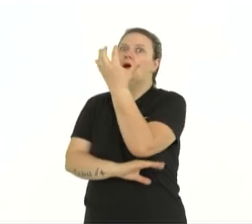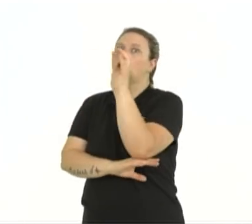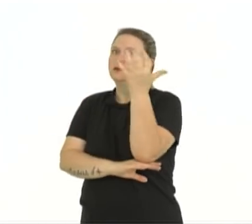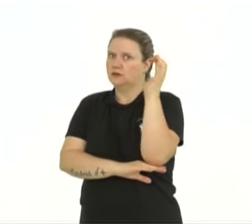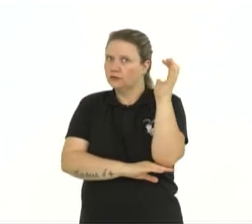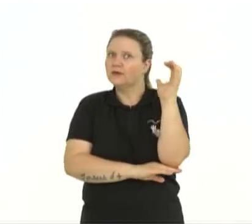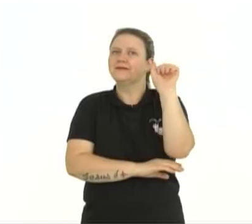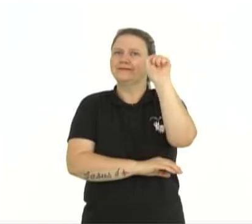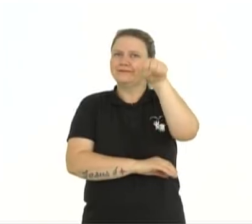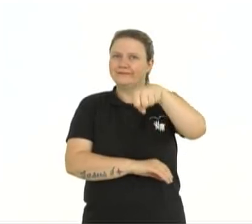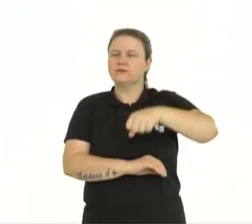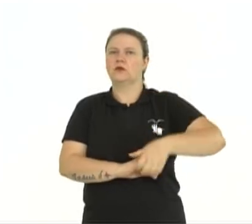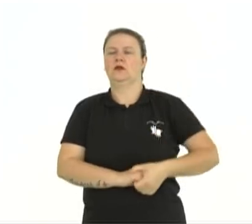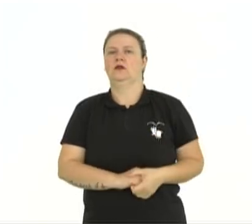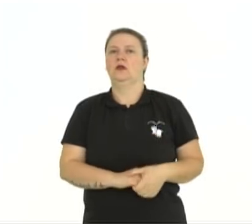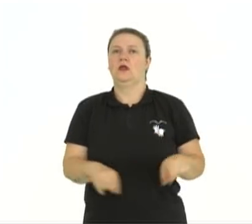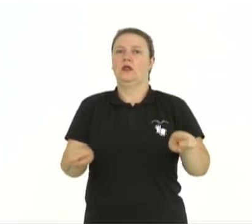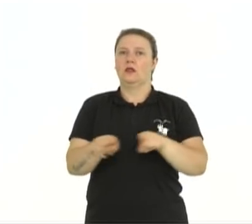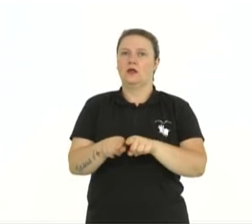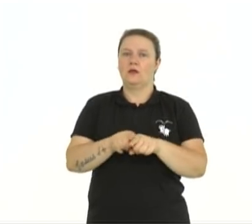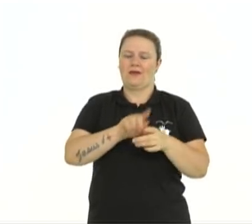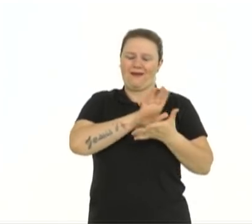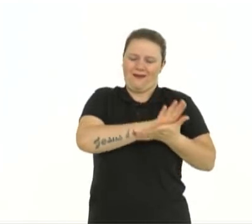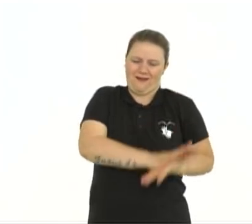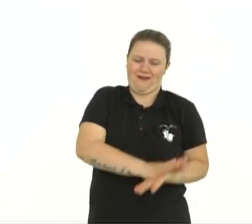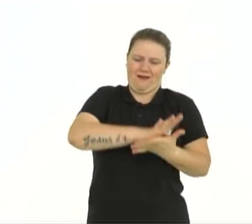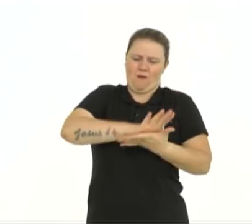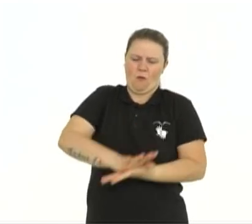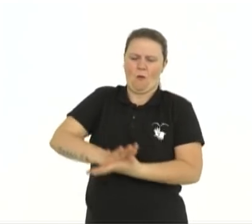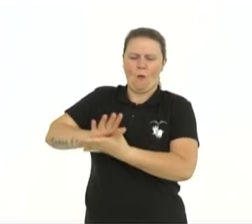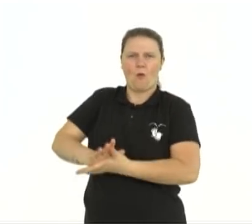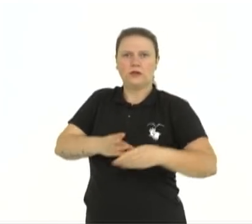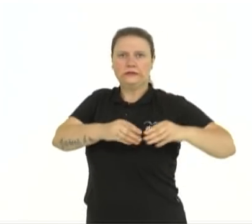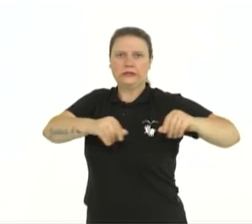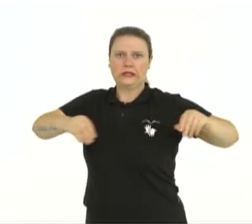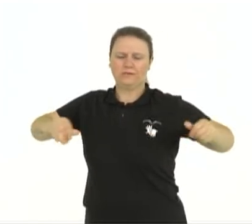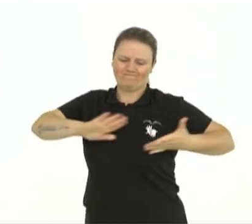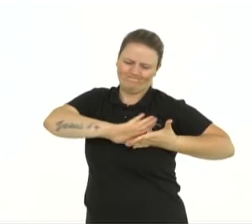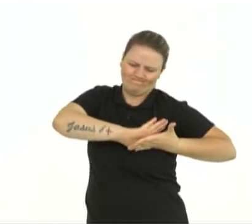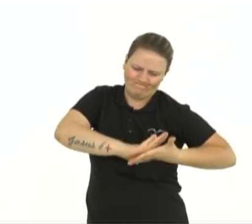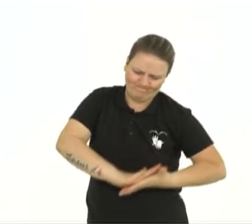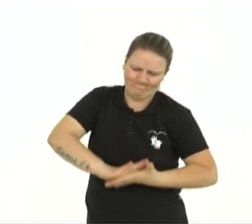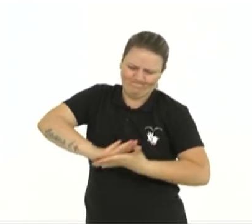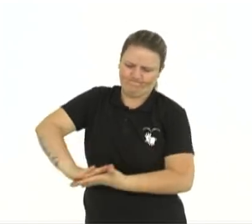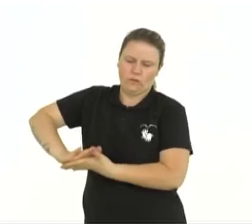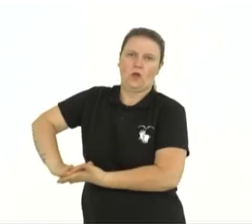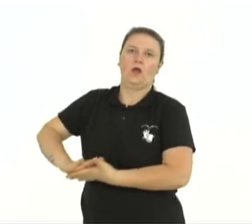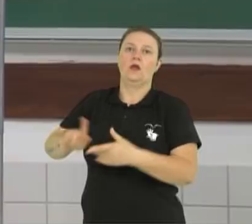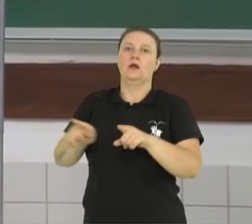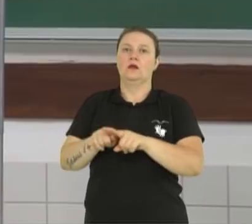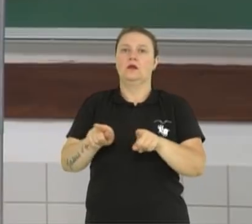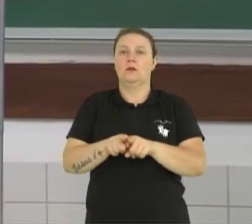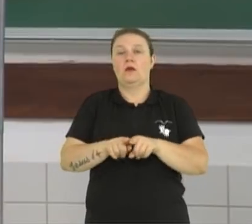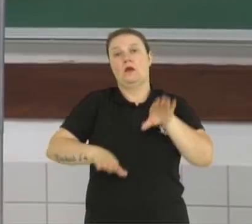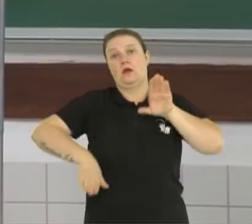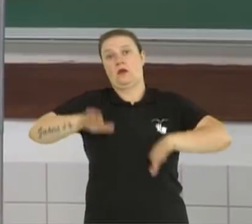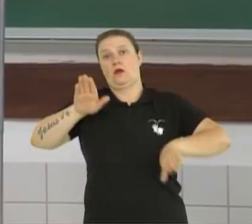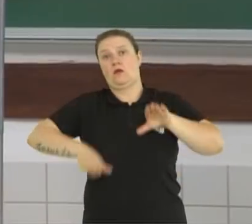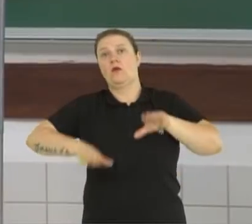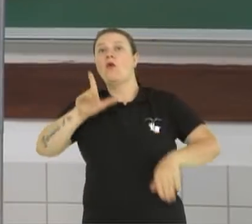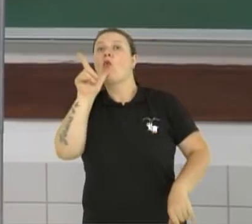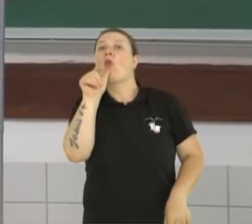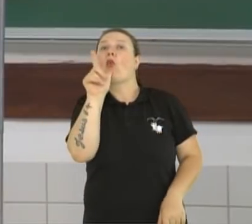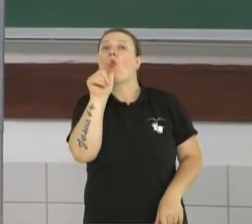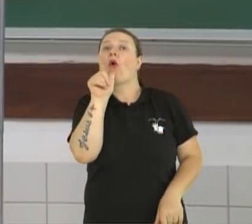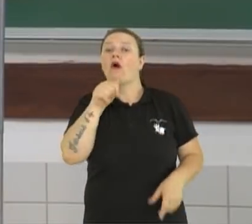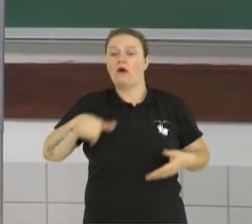do solo, então, também é um problema. O assoreamento de córregos e nascentes, às vezes eles mudam